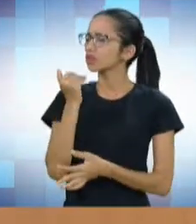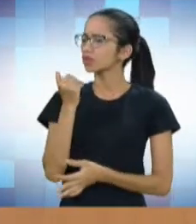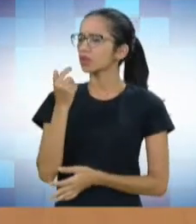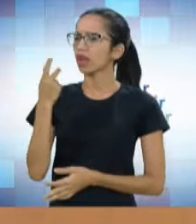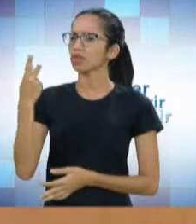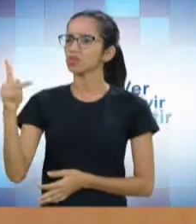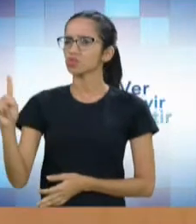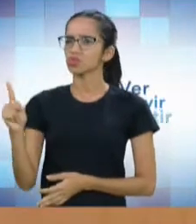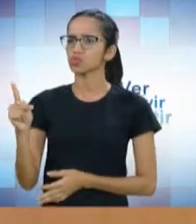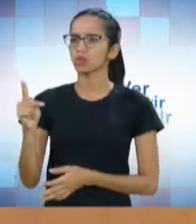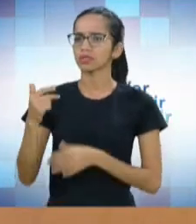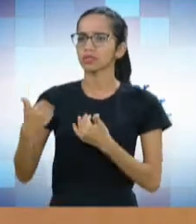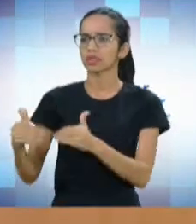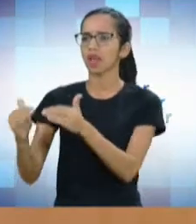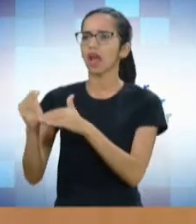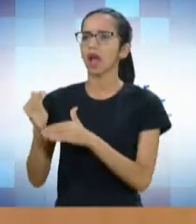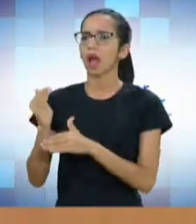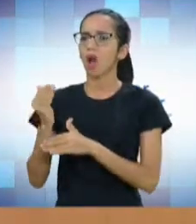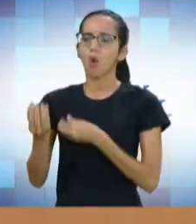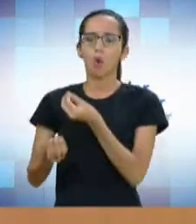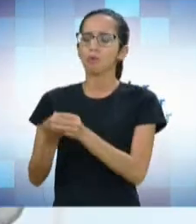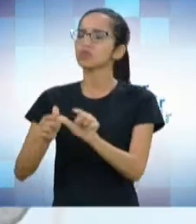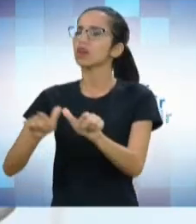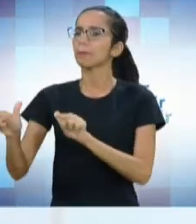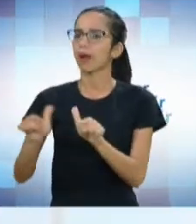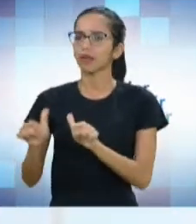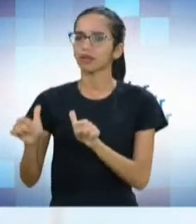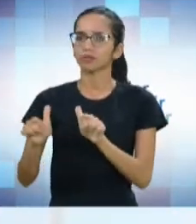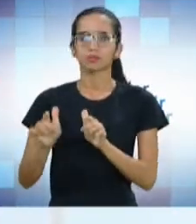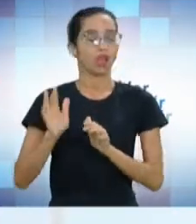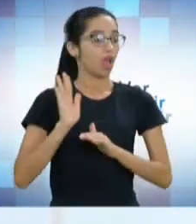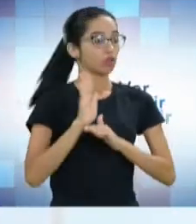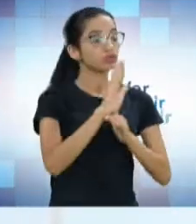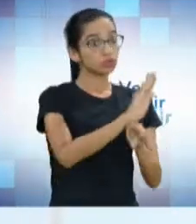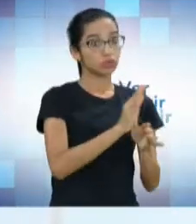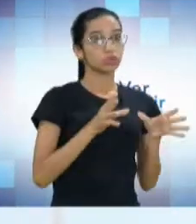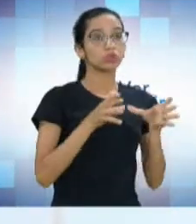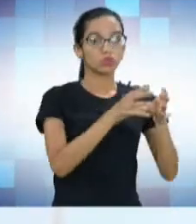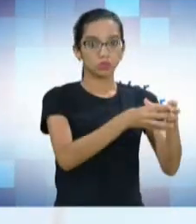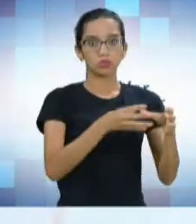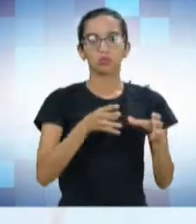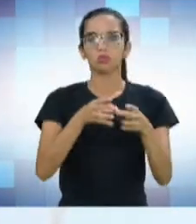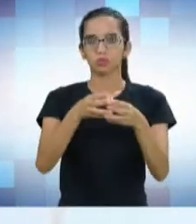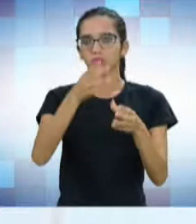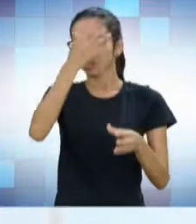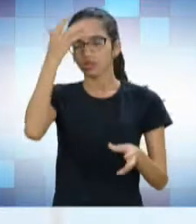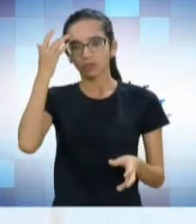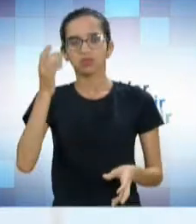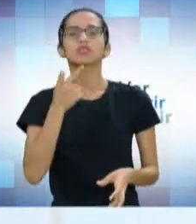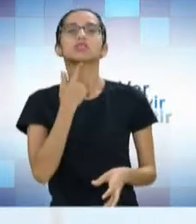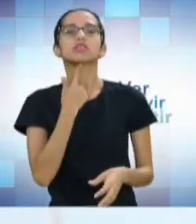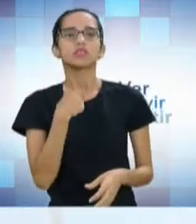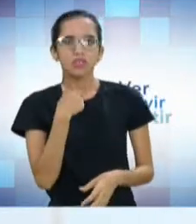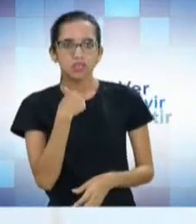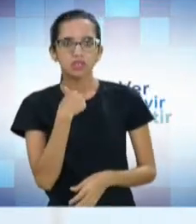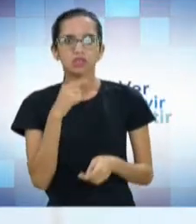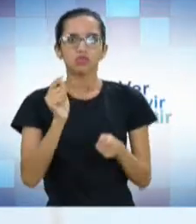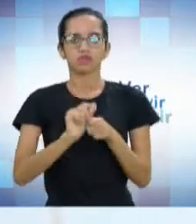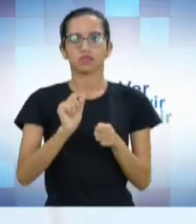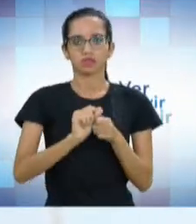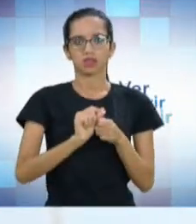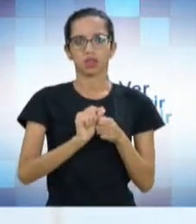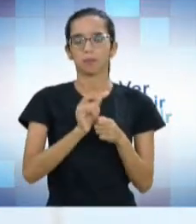participa participa dando apoio aos grupos as pessoas que desejam produzir alimentos bolo